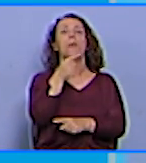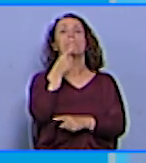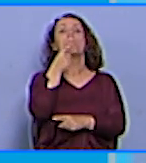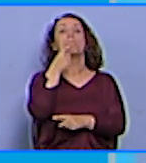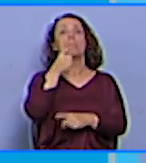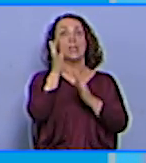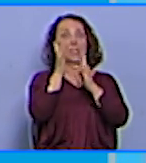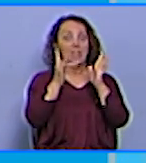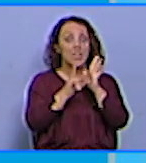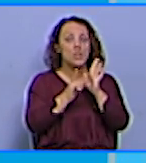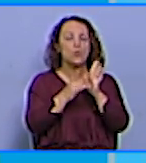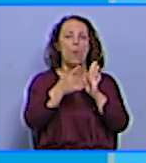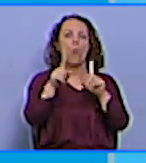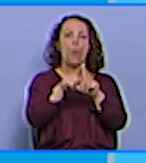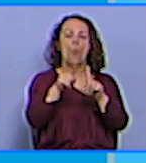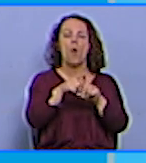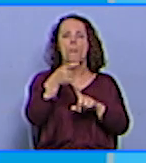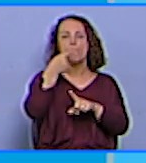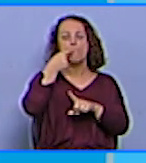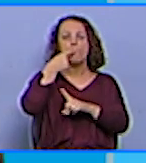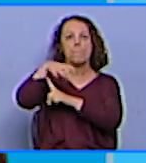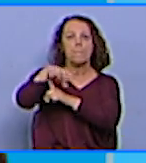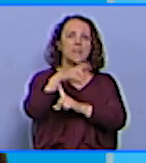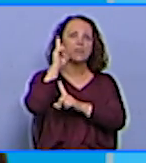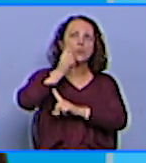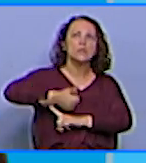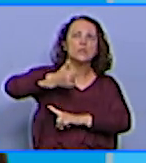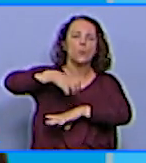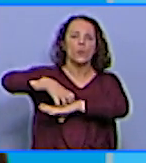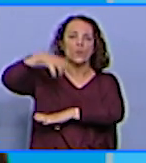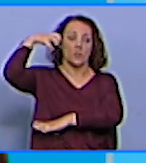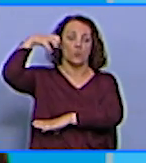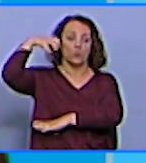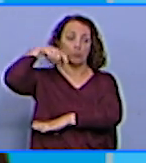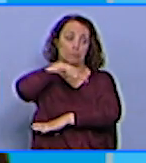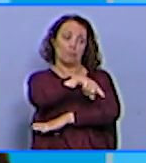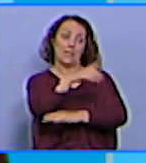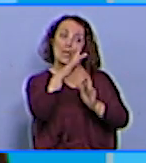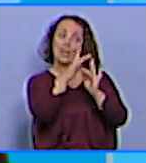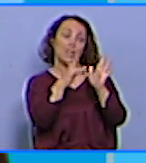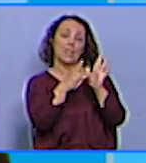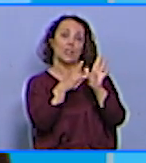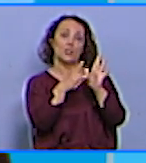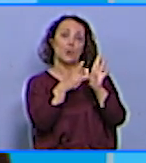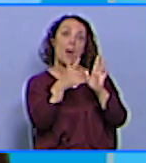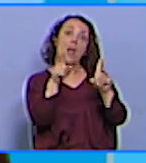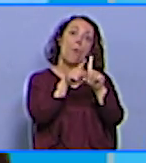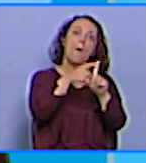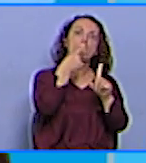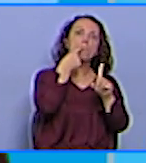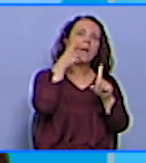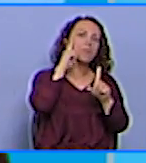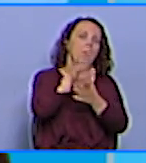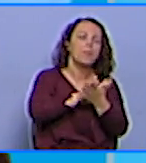edifício e este edifício é a Igreja e a Igreja somos nós. E só pode ser verdadeiramente igreja